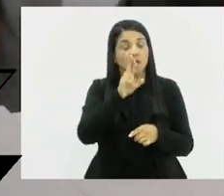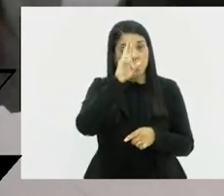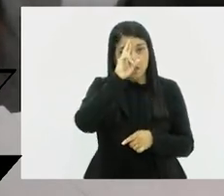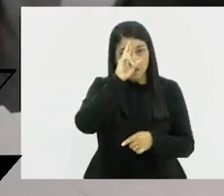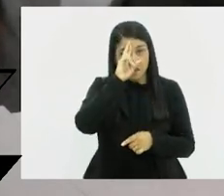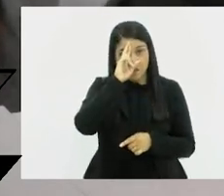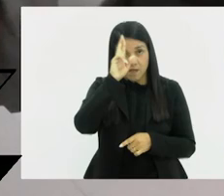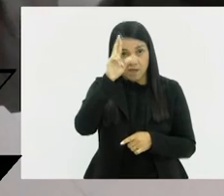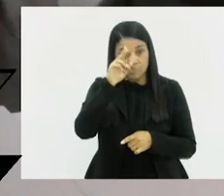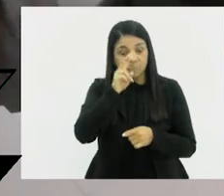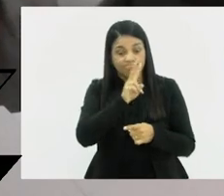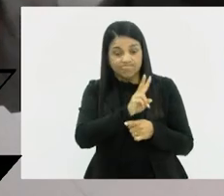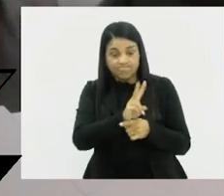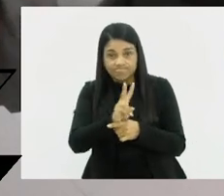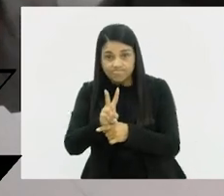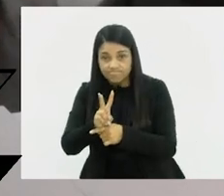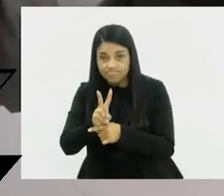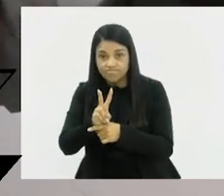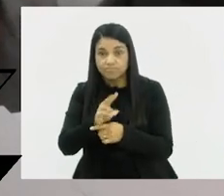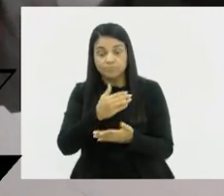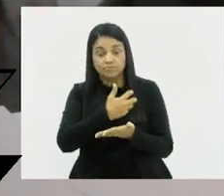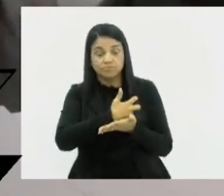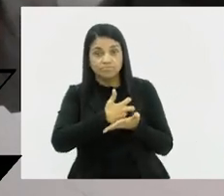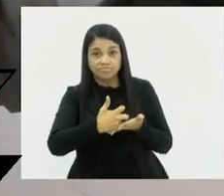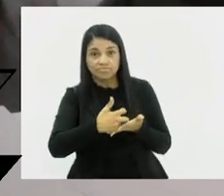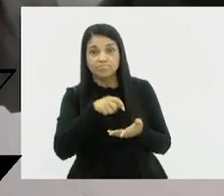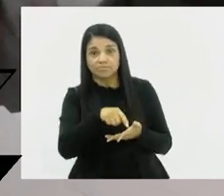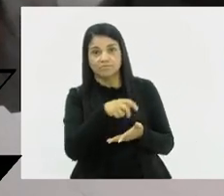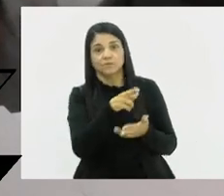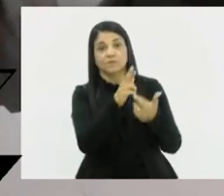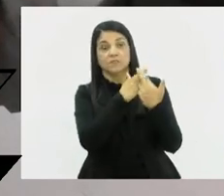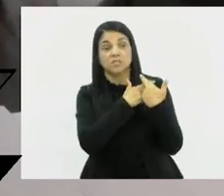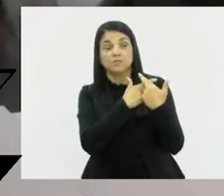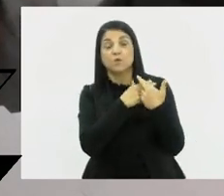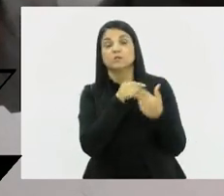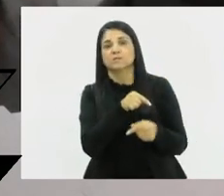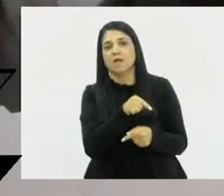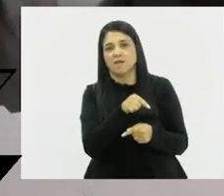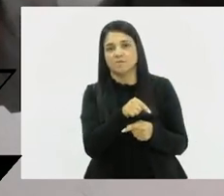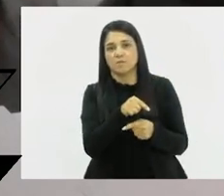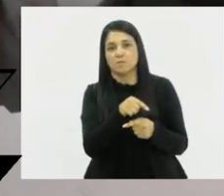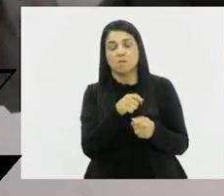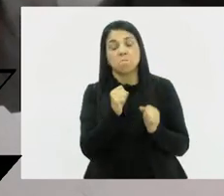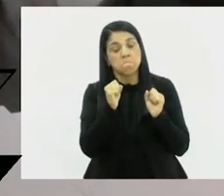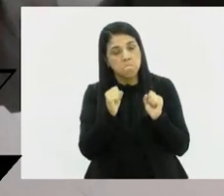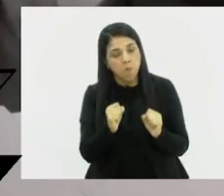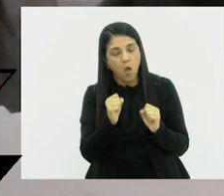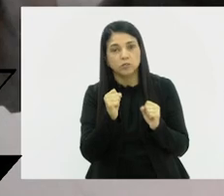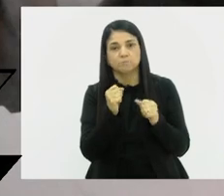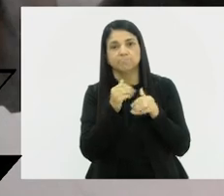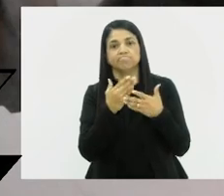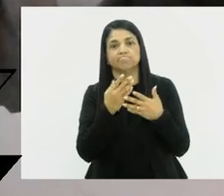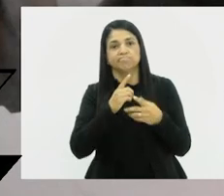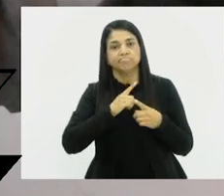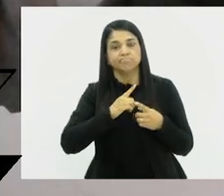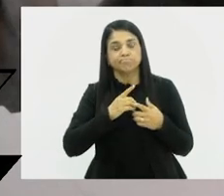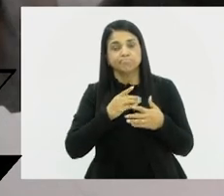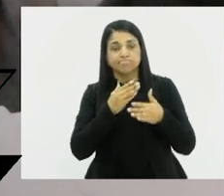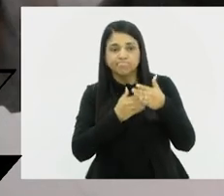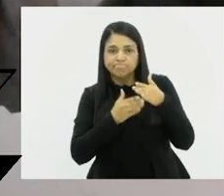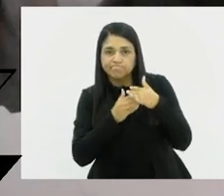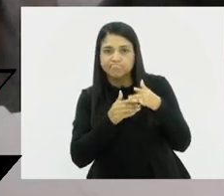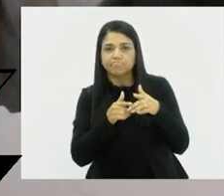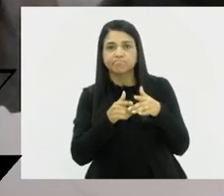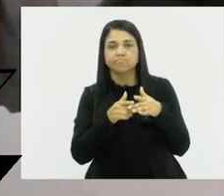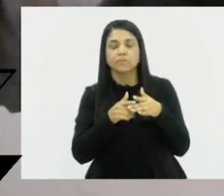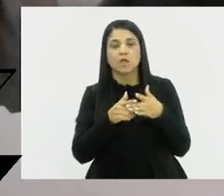punir, a gente fala na guarda, naquele que tem a guarda, naquele que pode impedir o dano contra terceiro. Quando ele não impede o